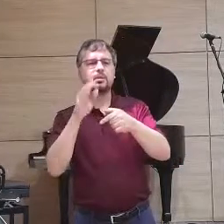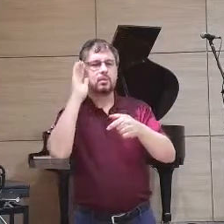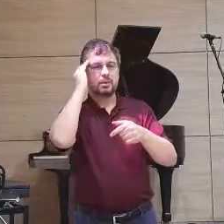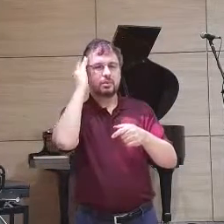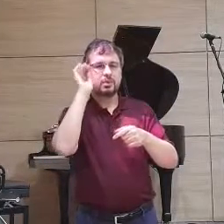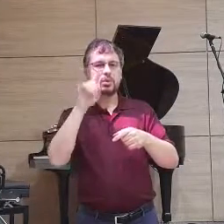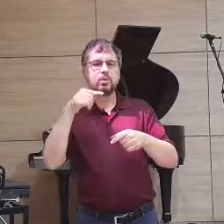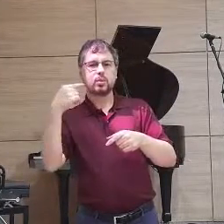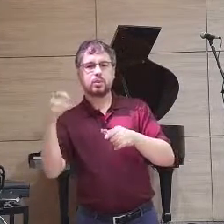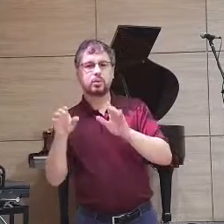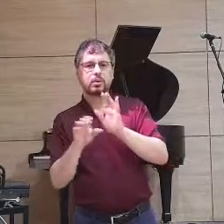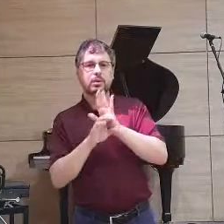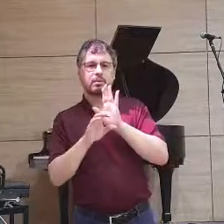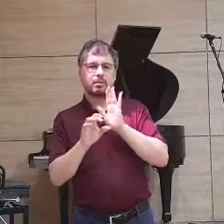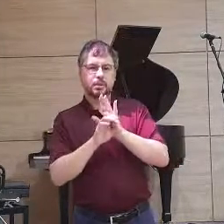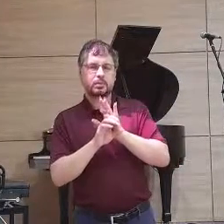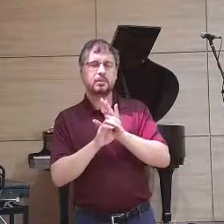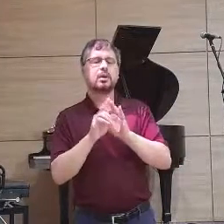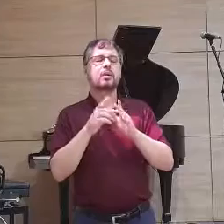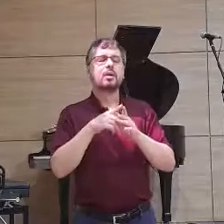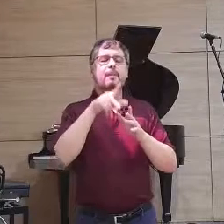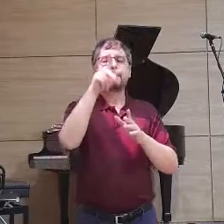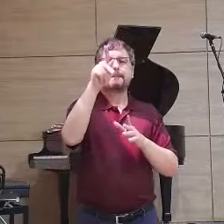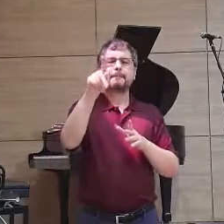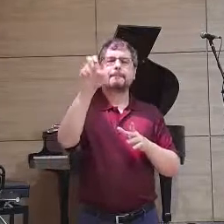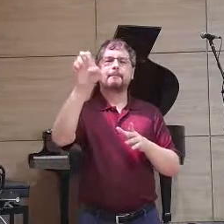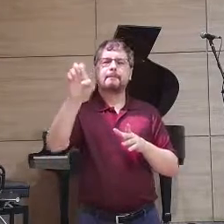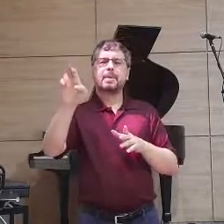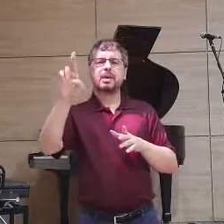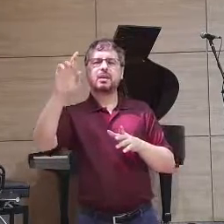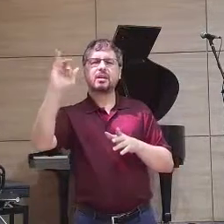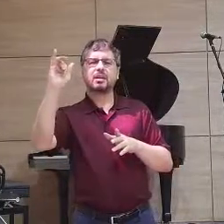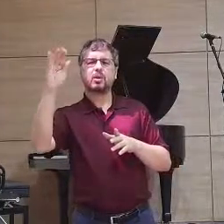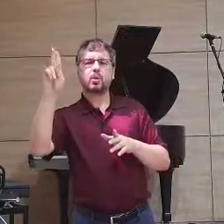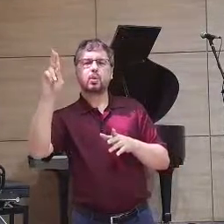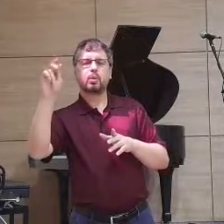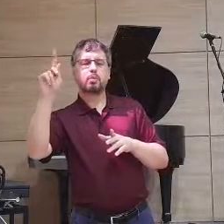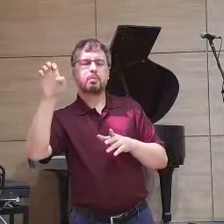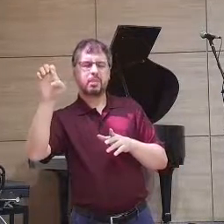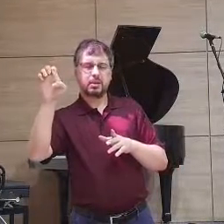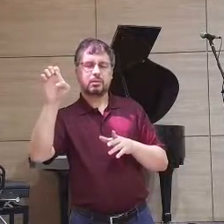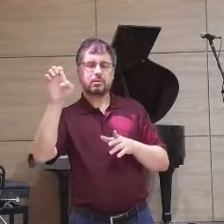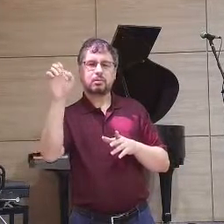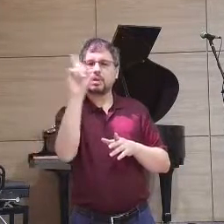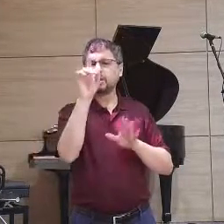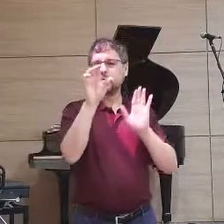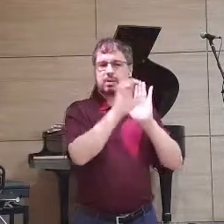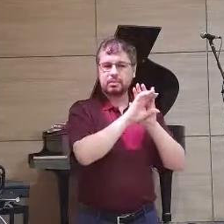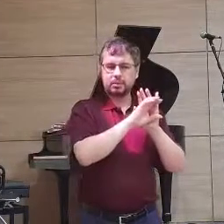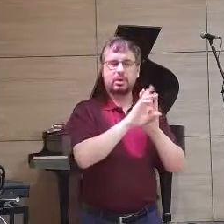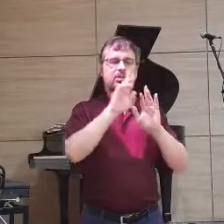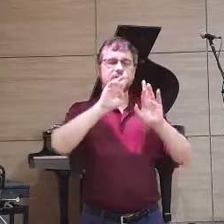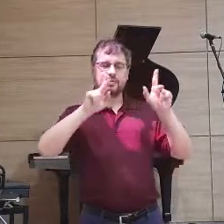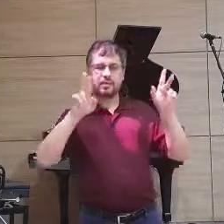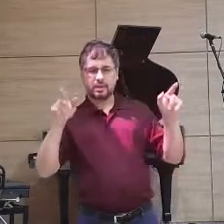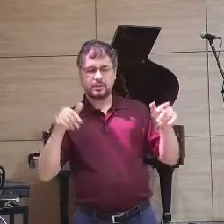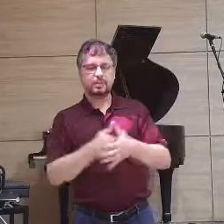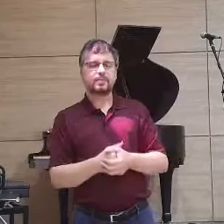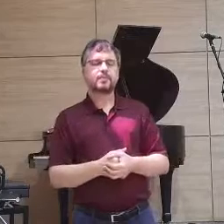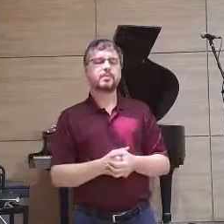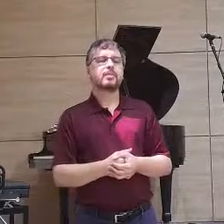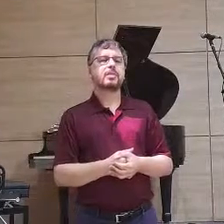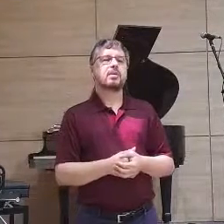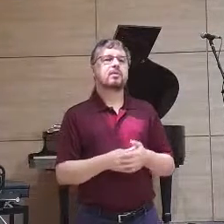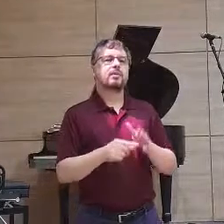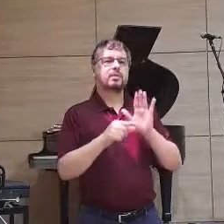por isso a gente chama perícope e não Capítulo Tá ok então a perigo que a gente vai analisar é do versículo 6 ao Versículo Onze então deixa aberto aí